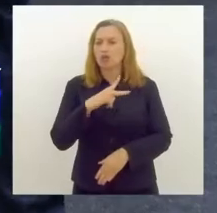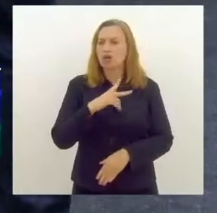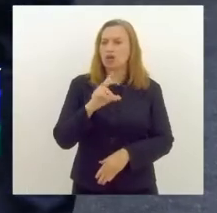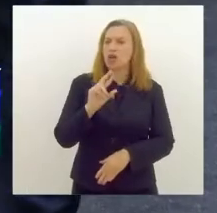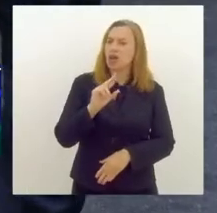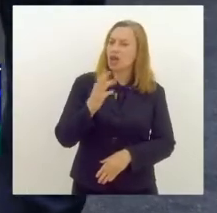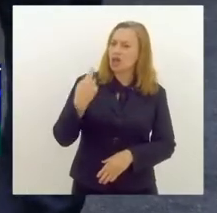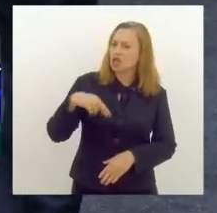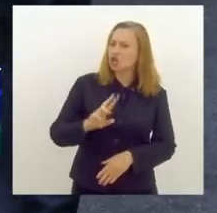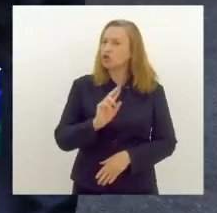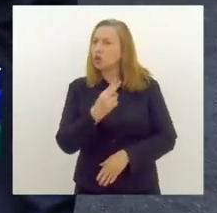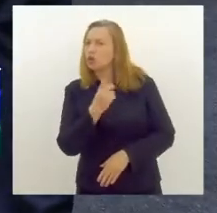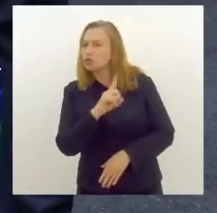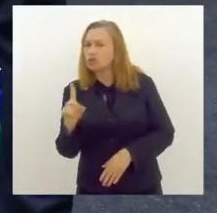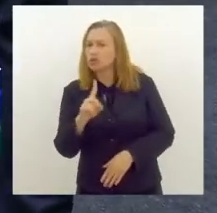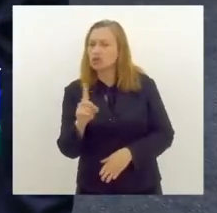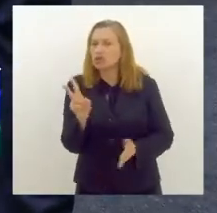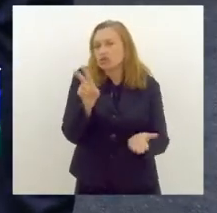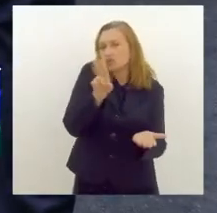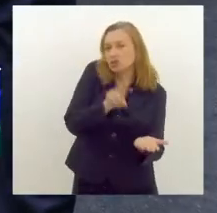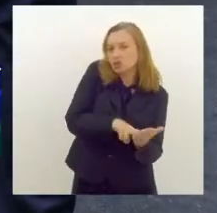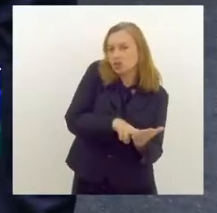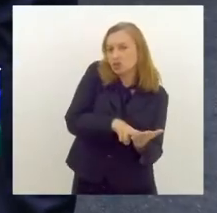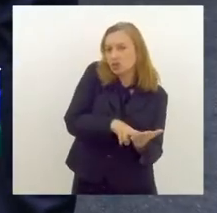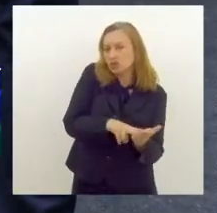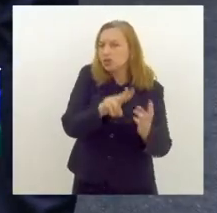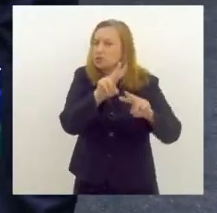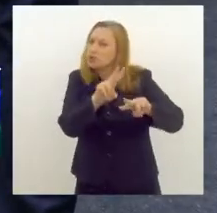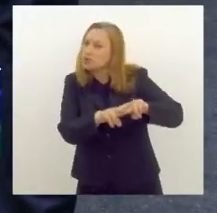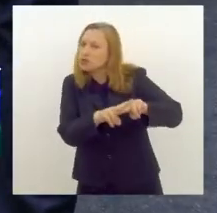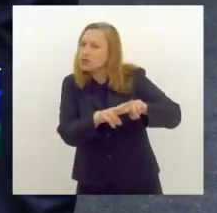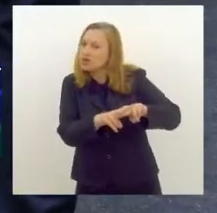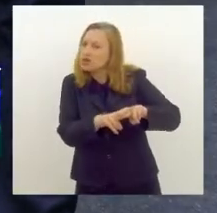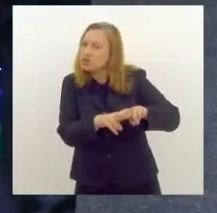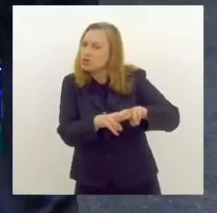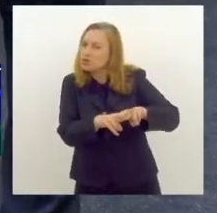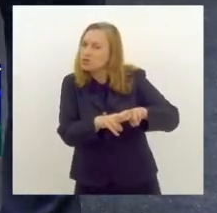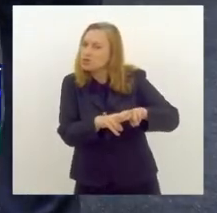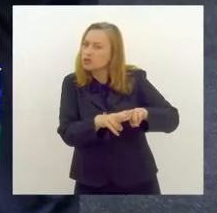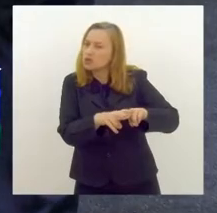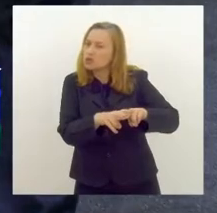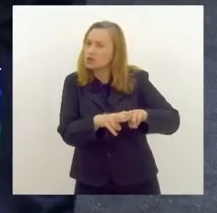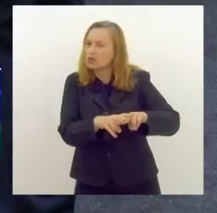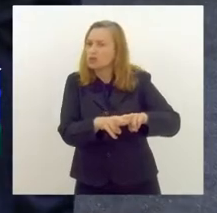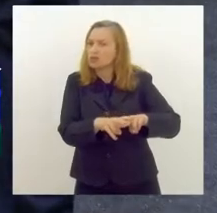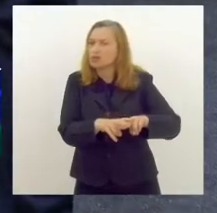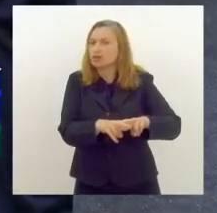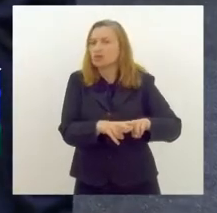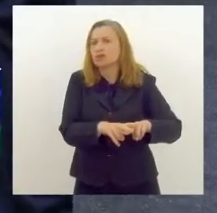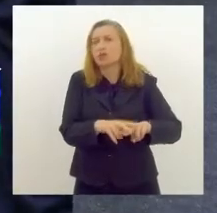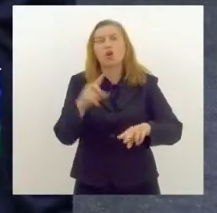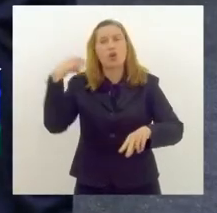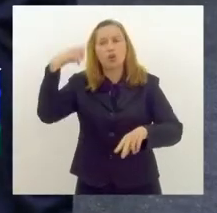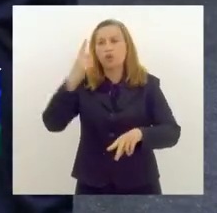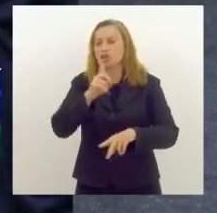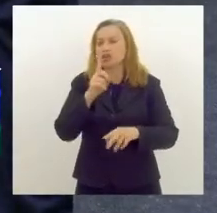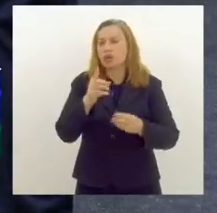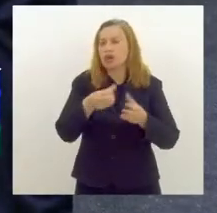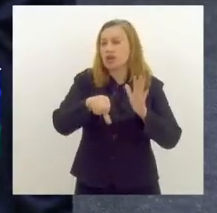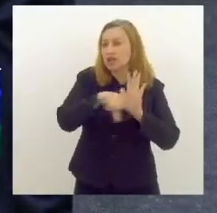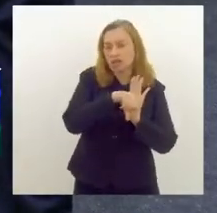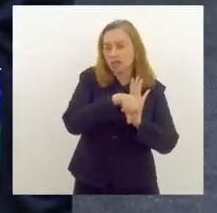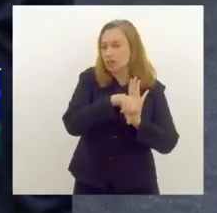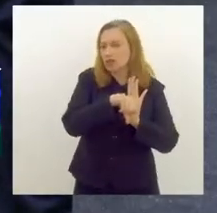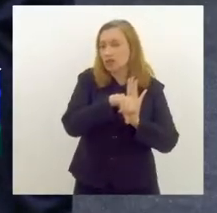não, uma atitude de aprisionamento, de asilamento, de privação de liberdade, porque loucura não é criminalidade,